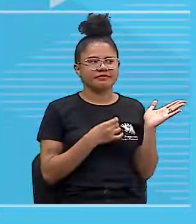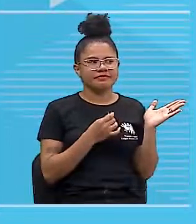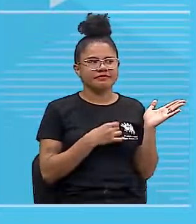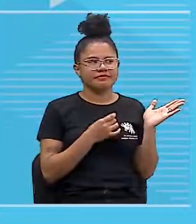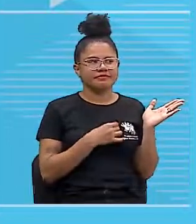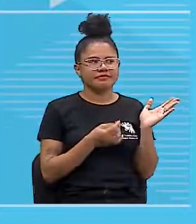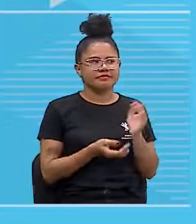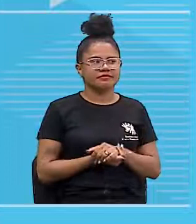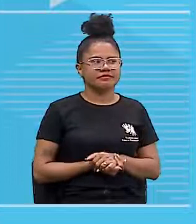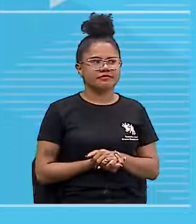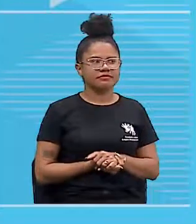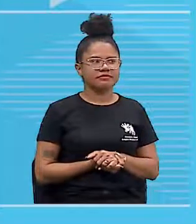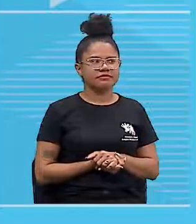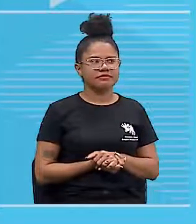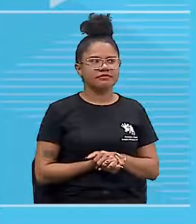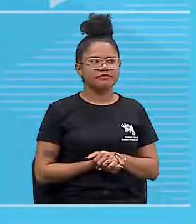arriscava